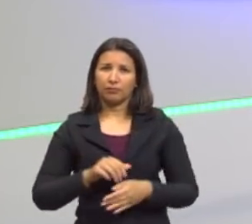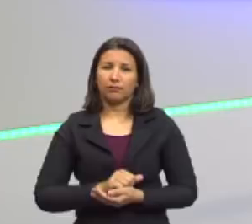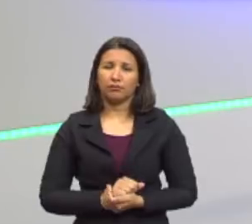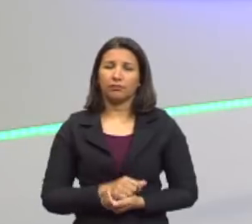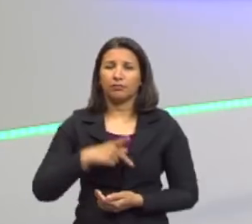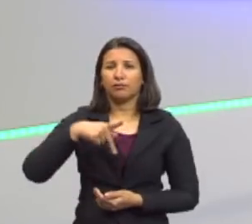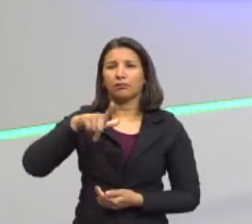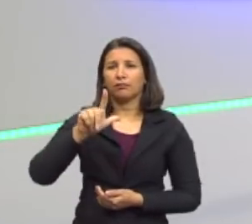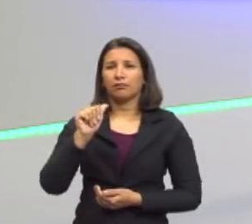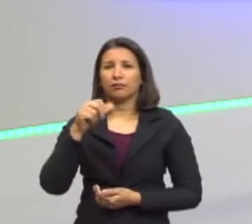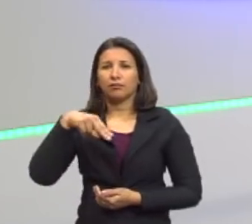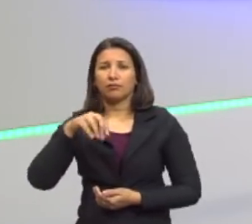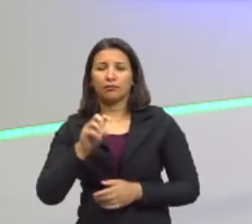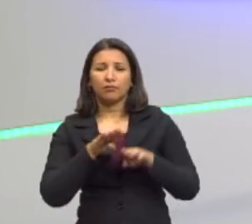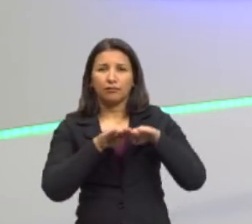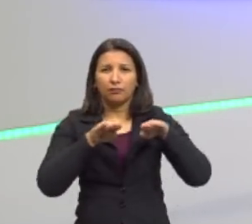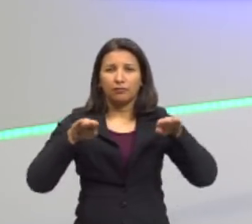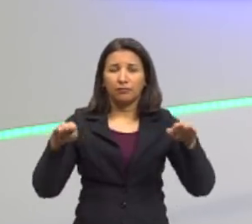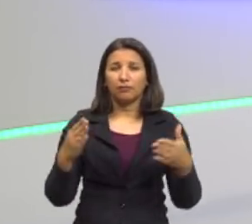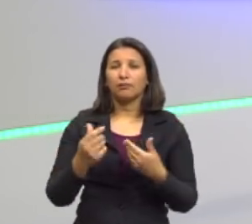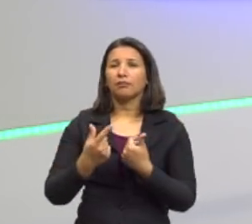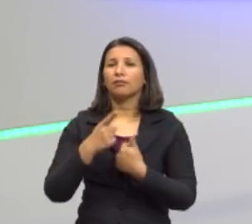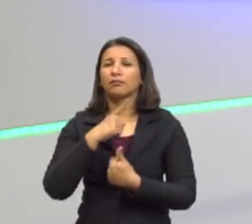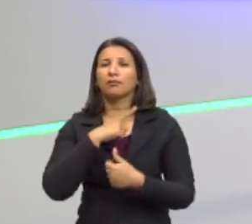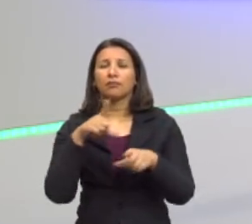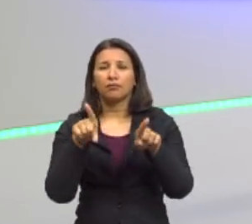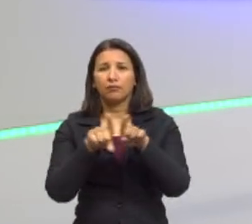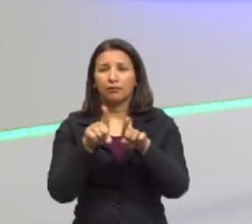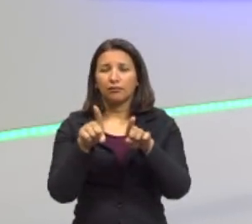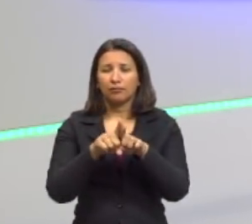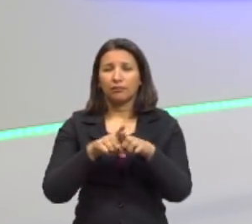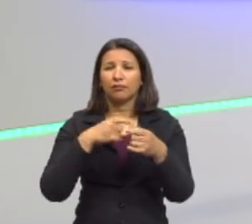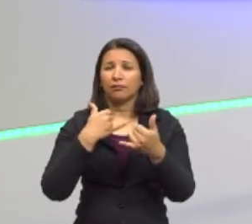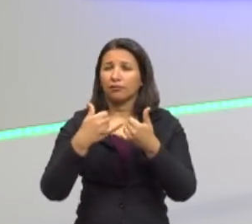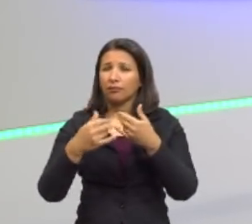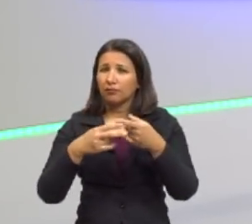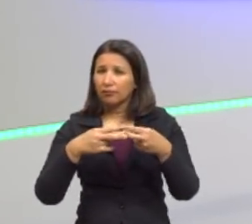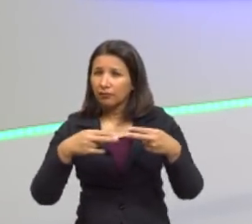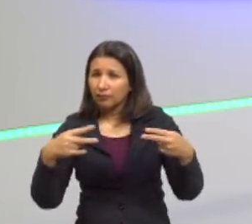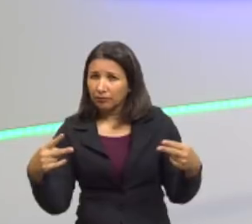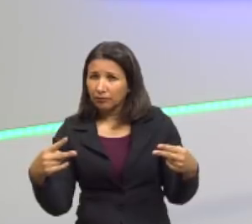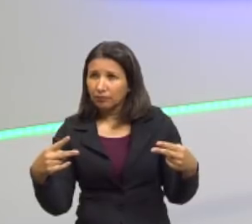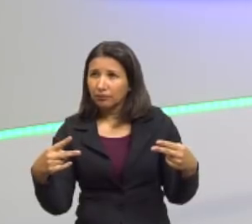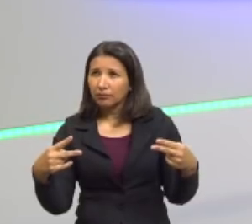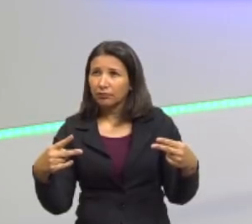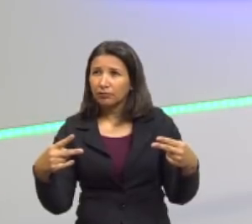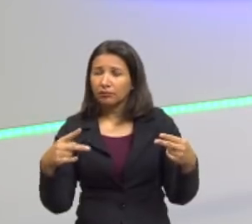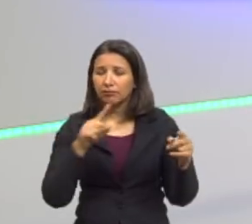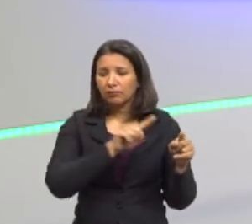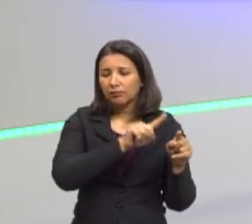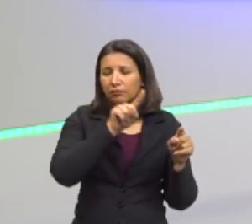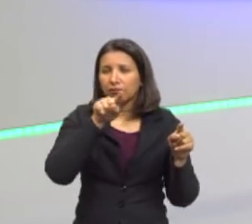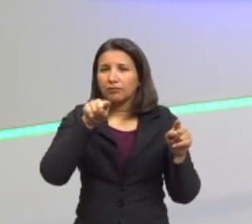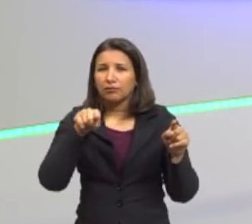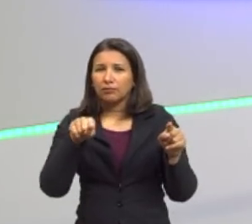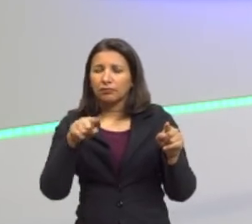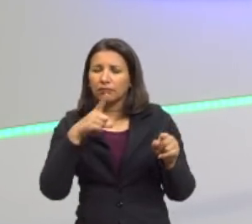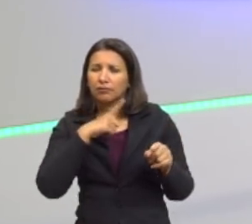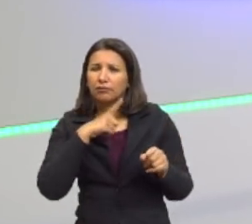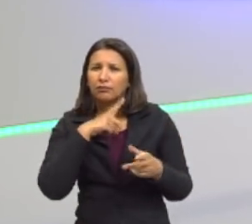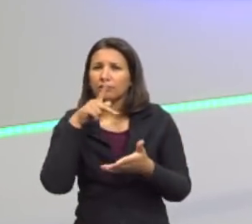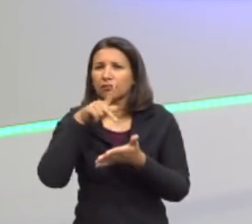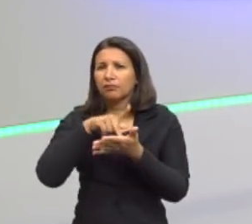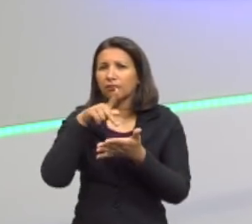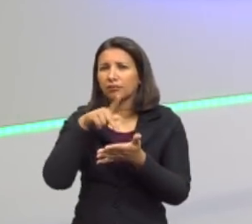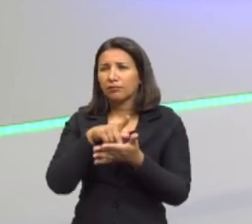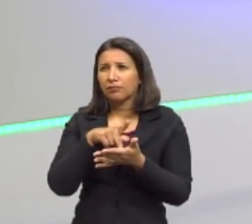né? E eu tenho um objeto aqui. Mas o espelho está aqui, então eu tenho, na verdade, um